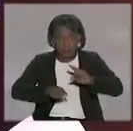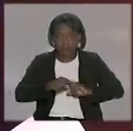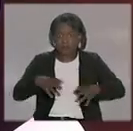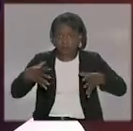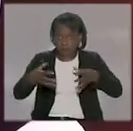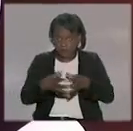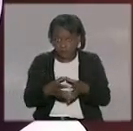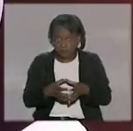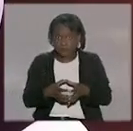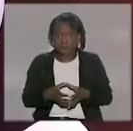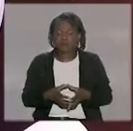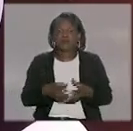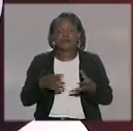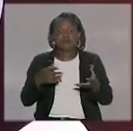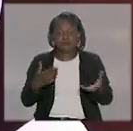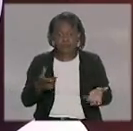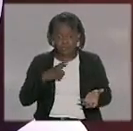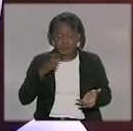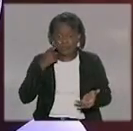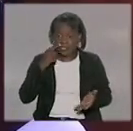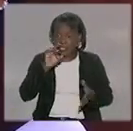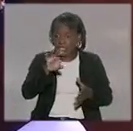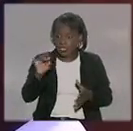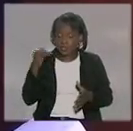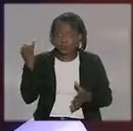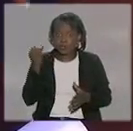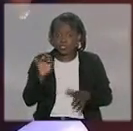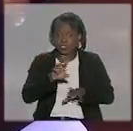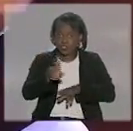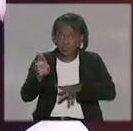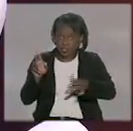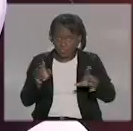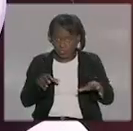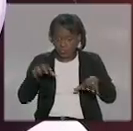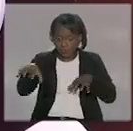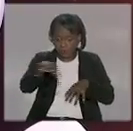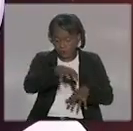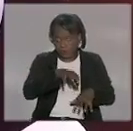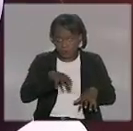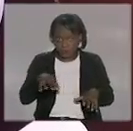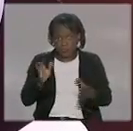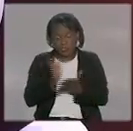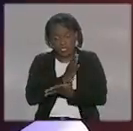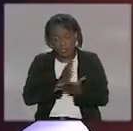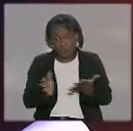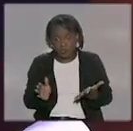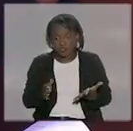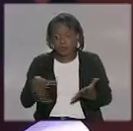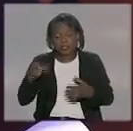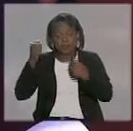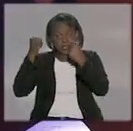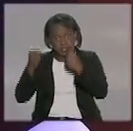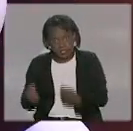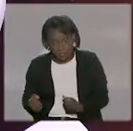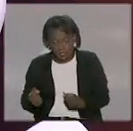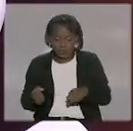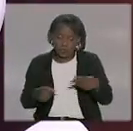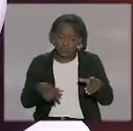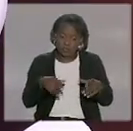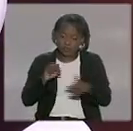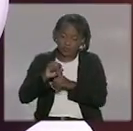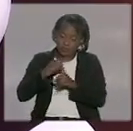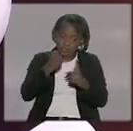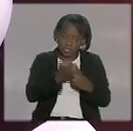governança corporativa, tendo pesos diferentes por setores, porque alguns setores a questão ambiental é mais pesada do que a